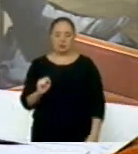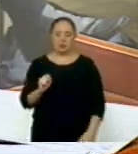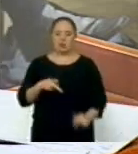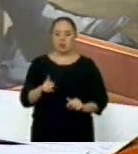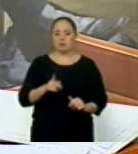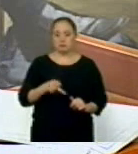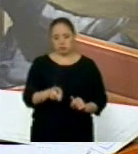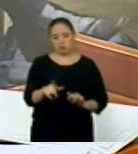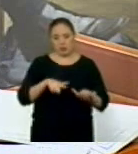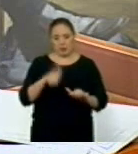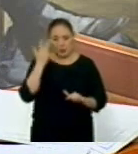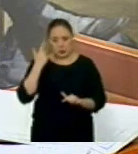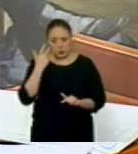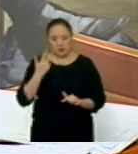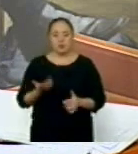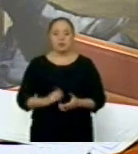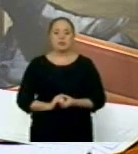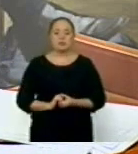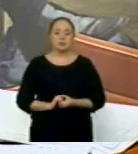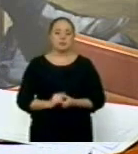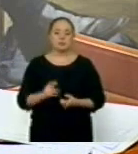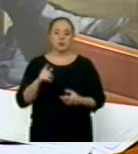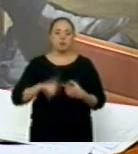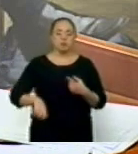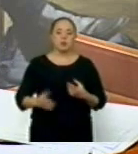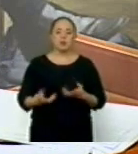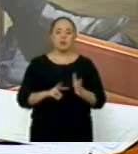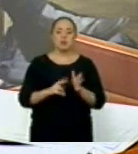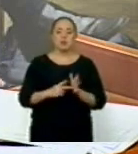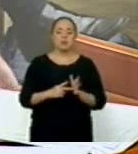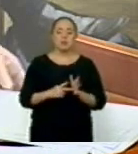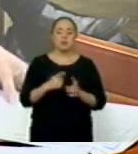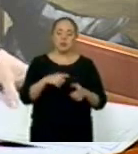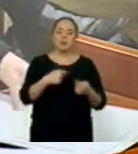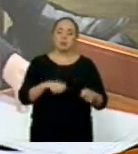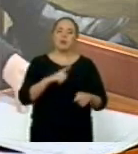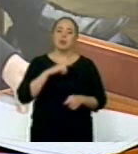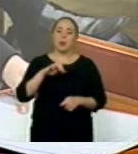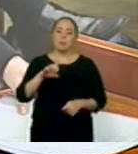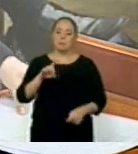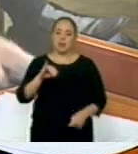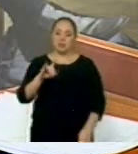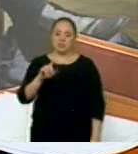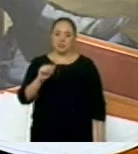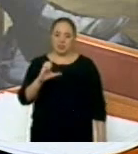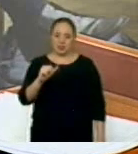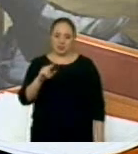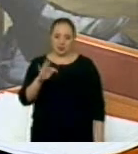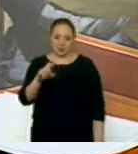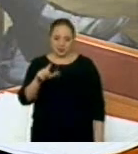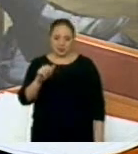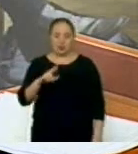se compatibiliza a incidência em face do parlamentar de medida cautelar que implique restrição ou que implique, de algum